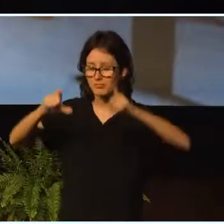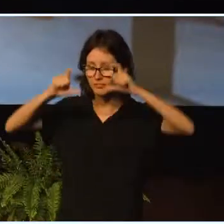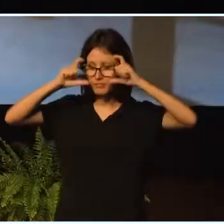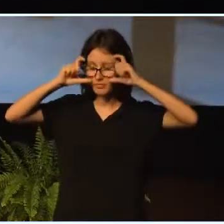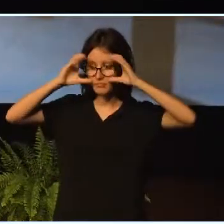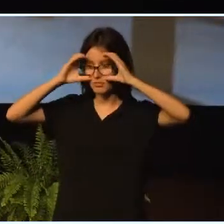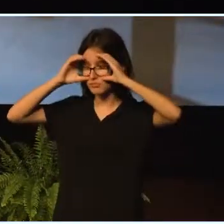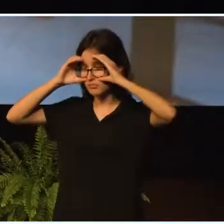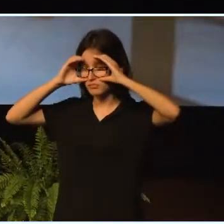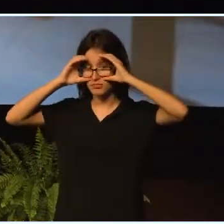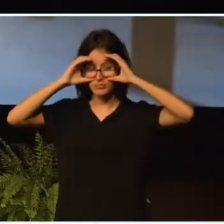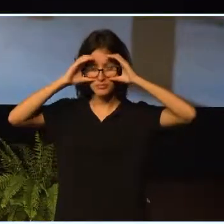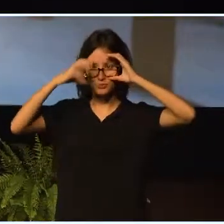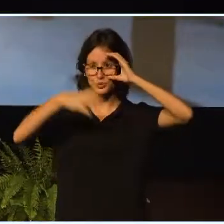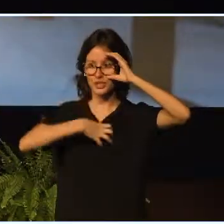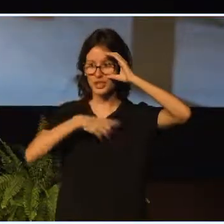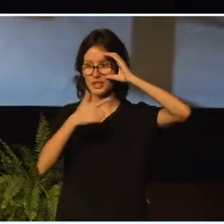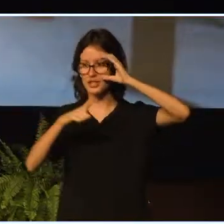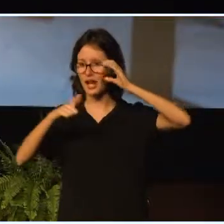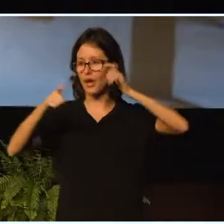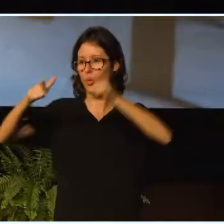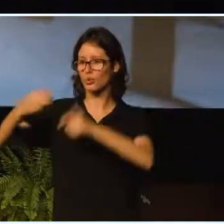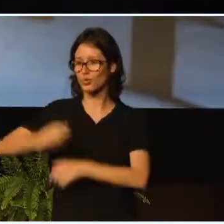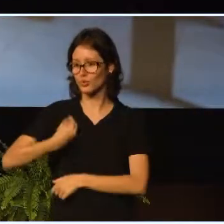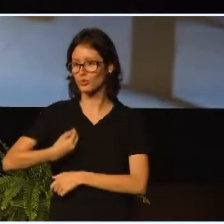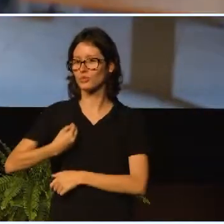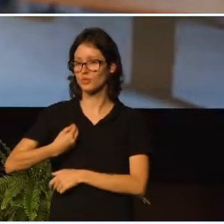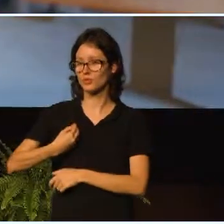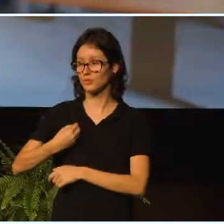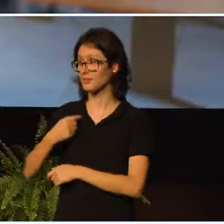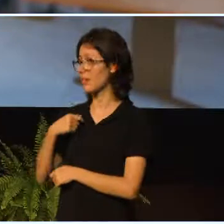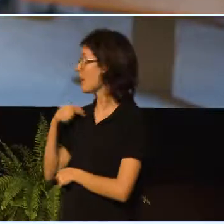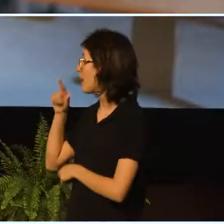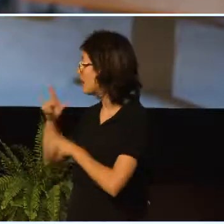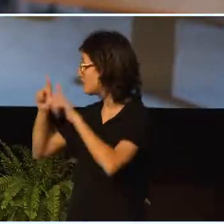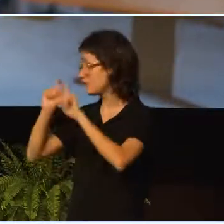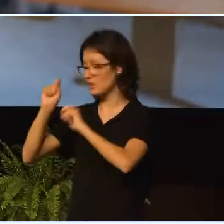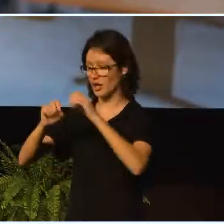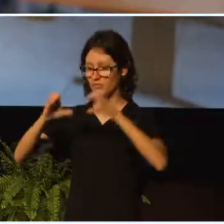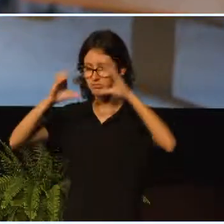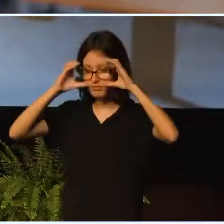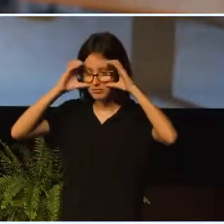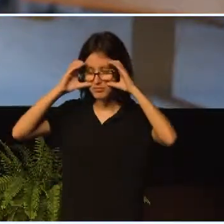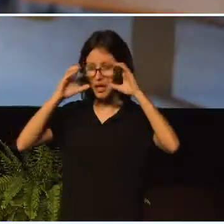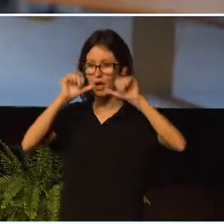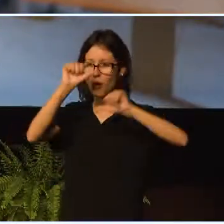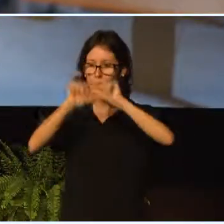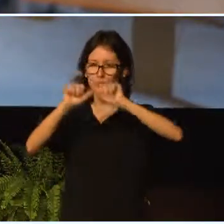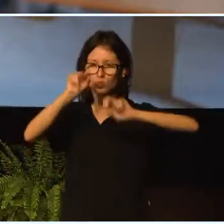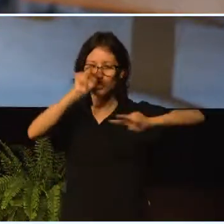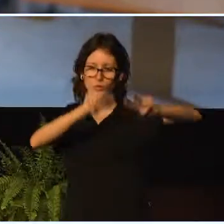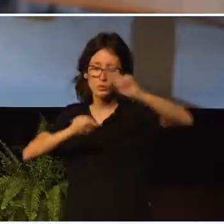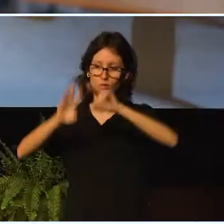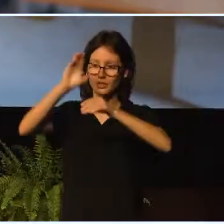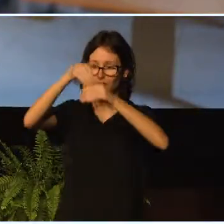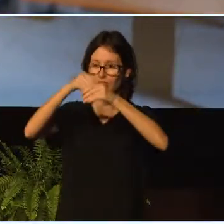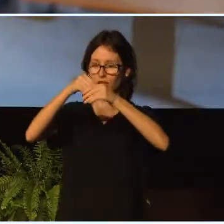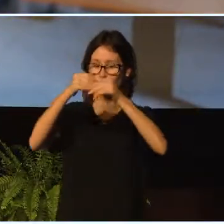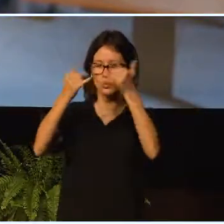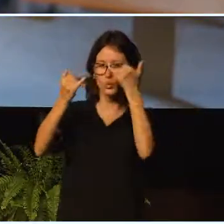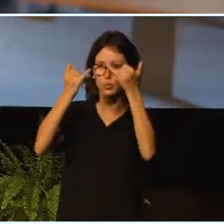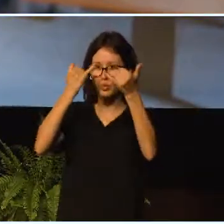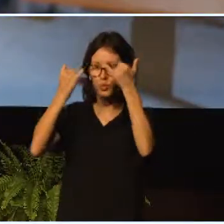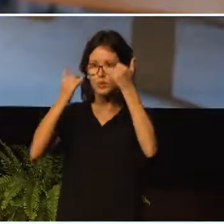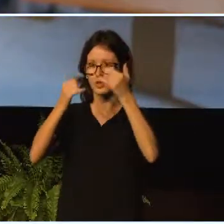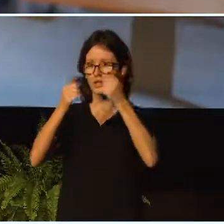realidade virtual. Esse é um óculos de realidade virtual de imersão. Então, eu posso modificar as informações visuais no óculos, fazer